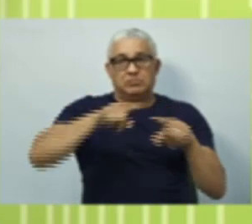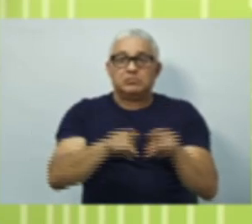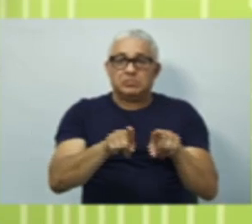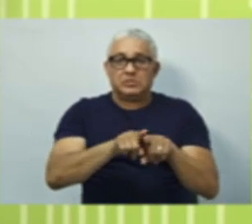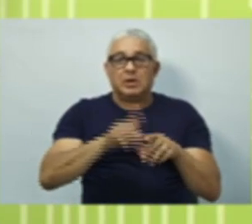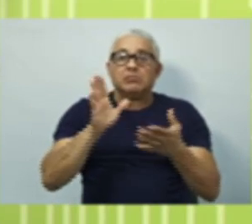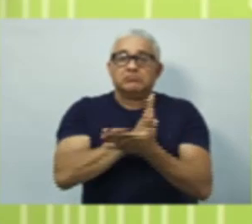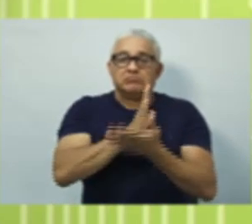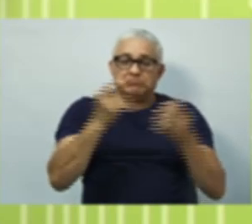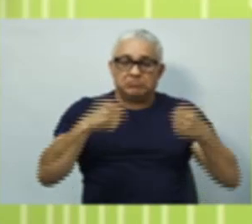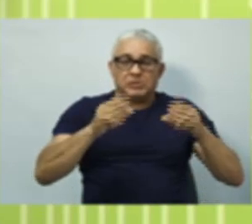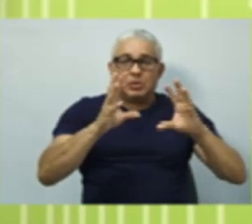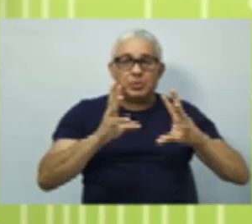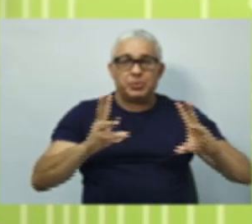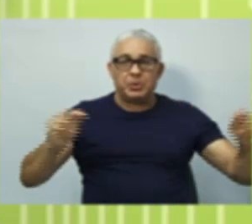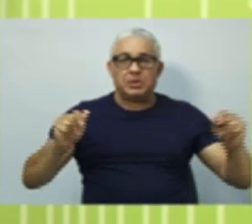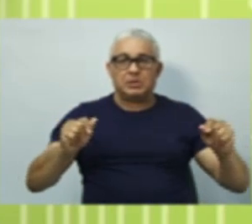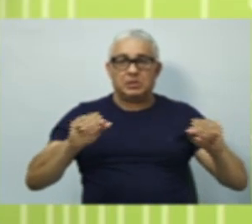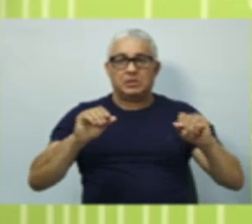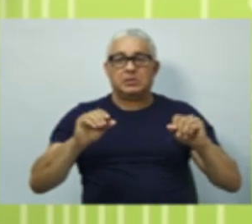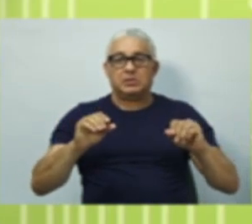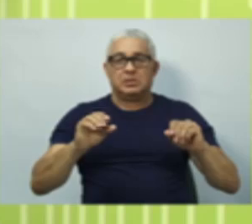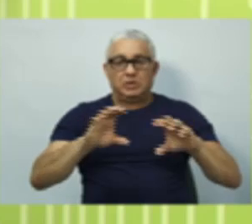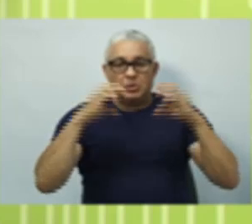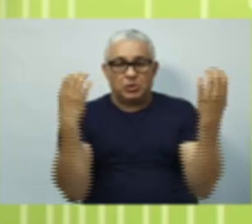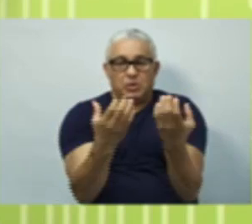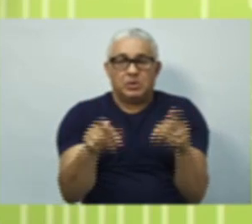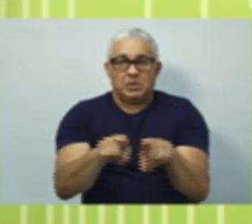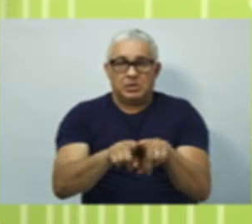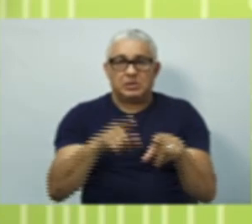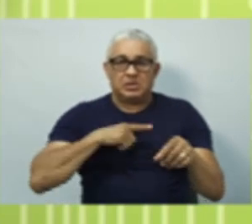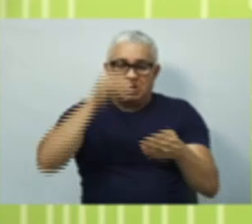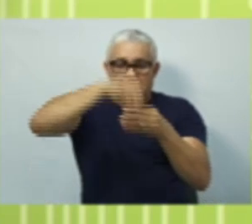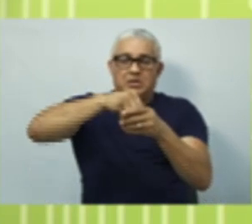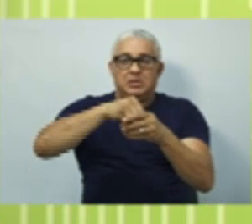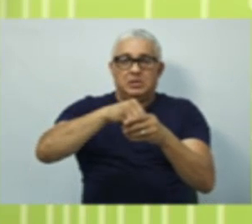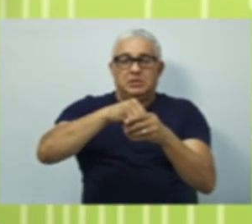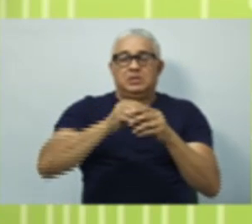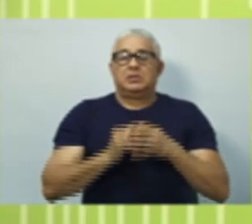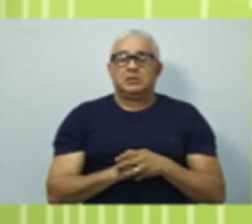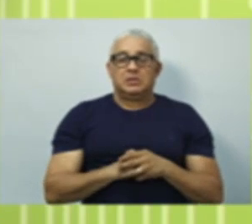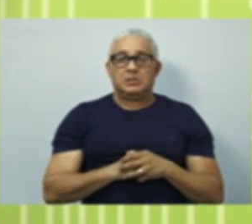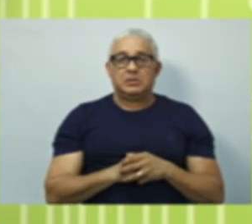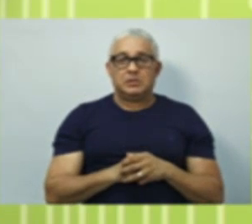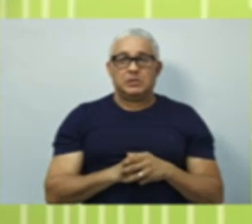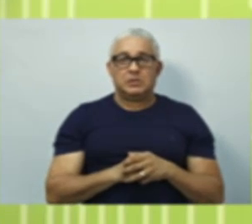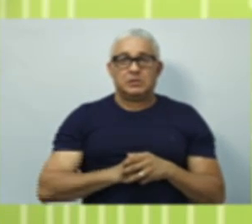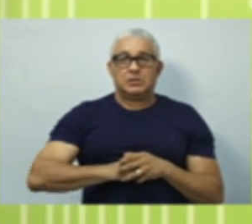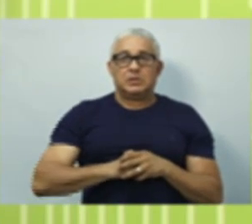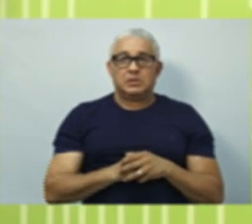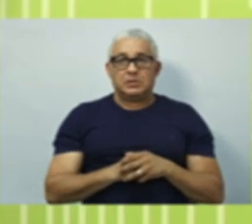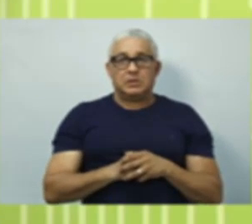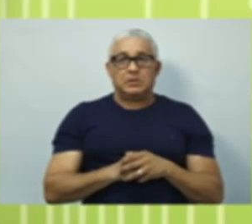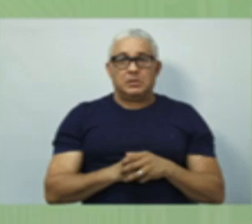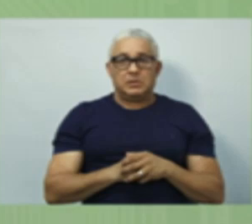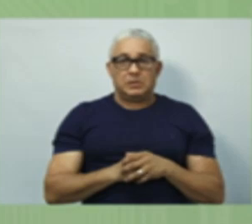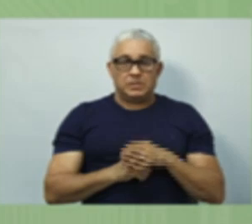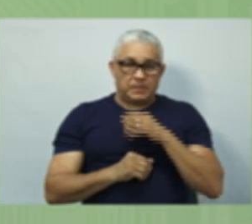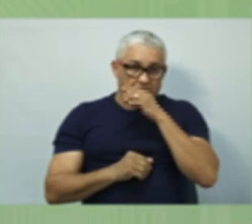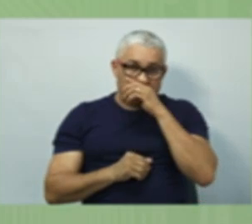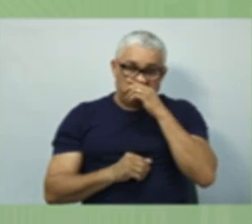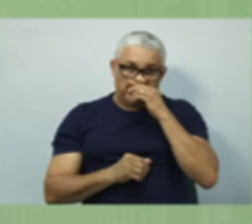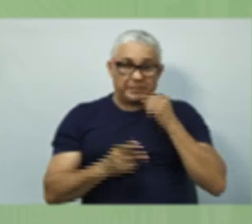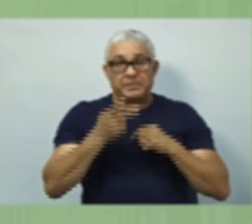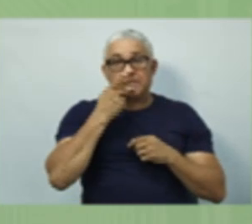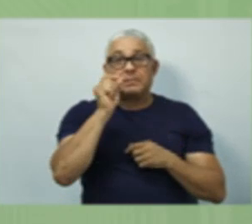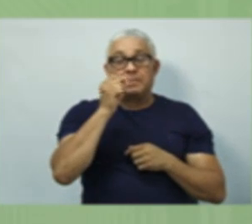sanam algumas necessidades da comunidade com que ela está inserida. E aí, nós